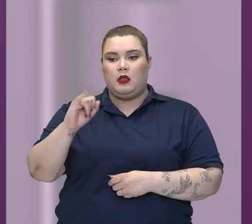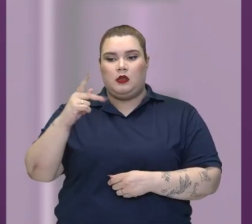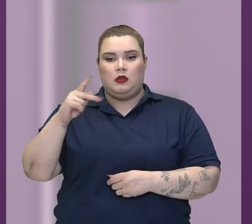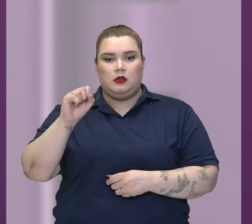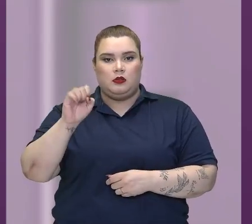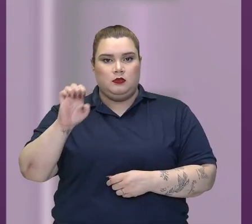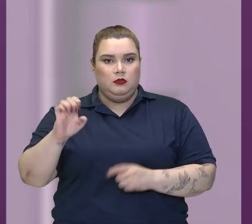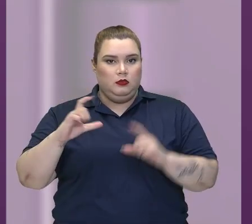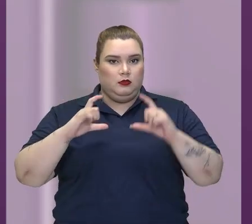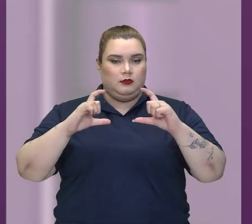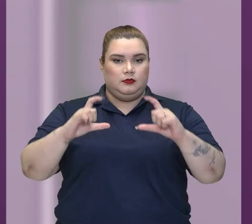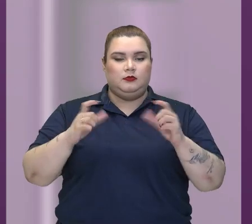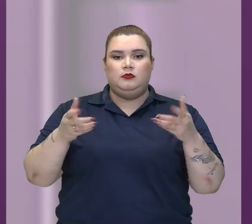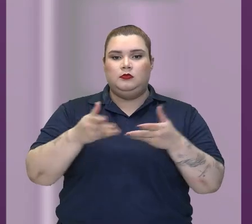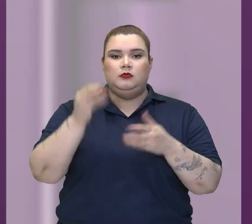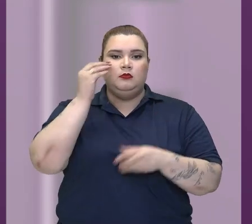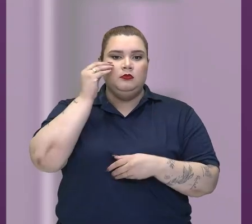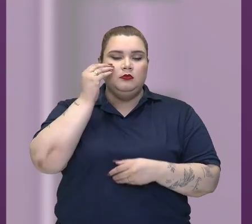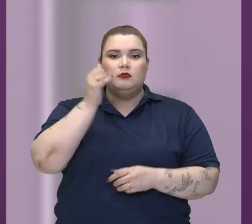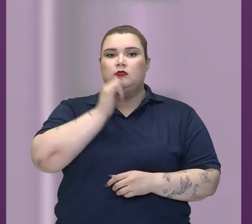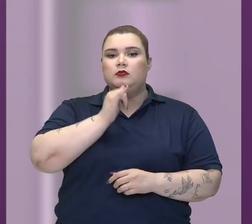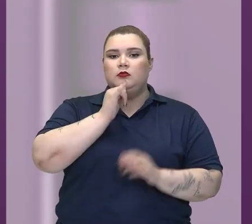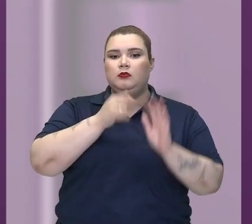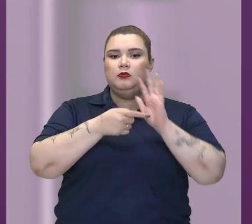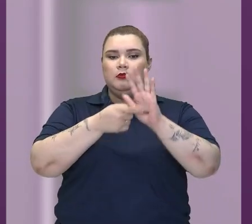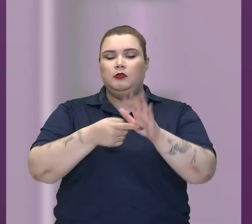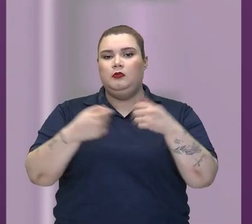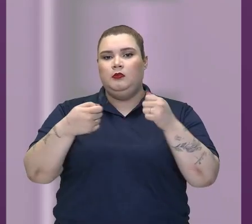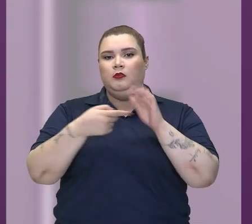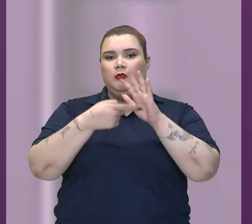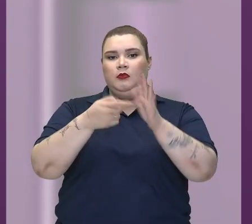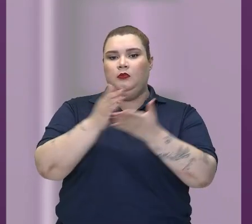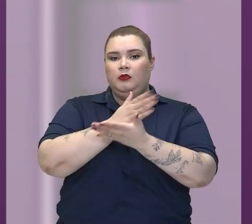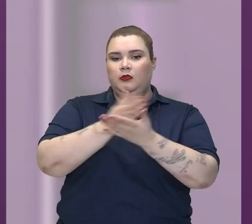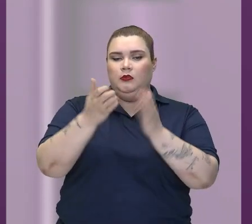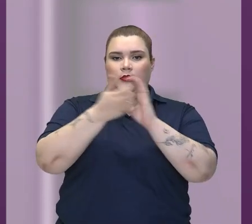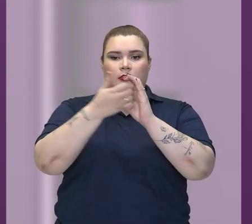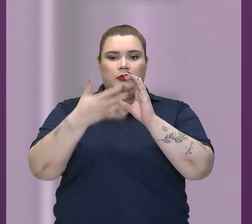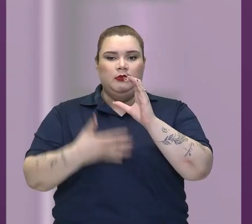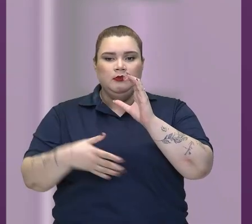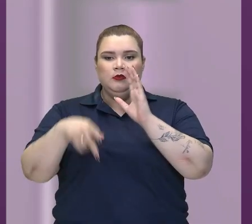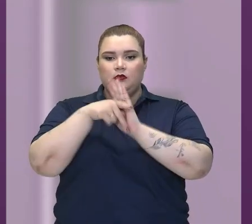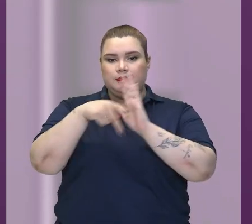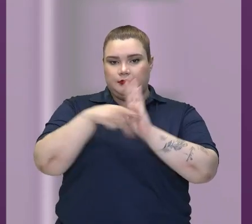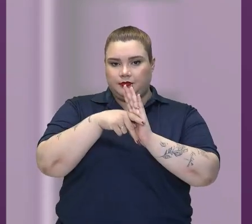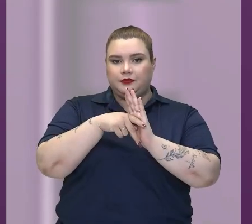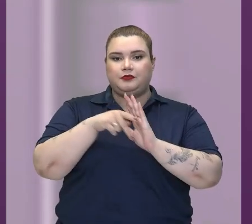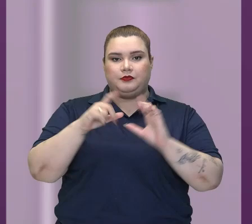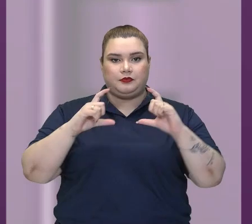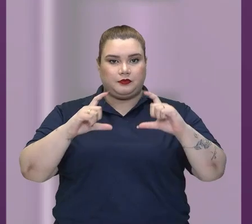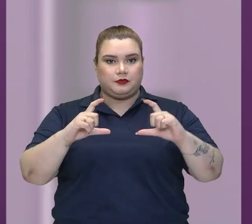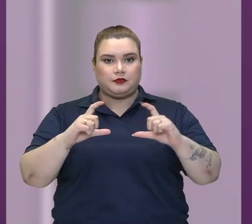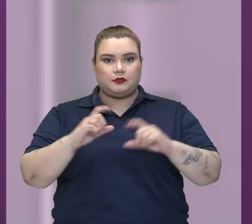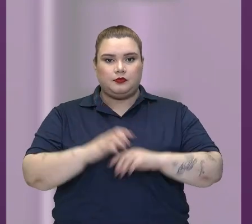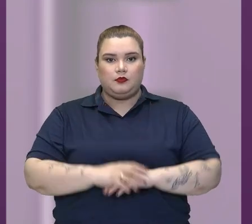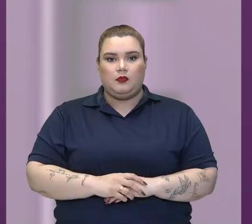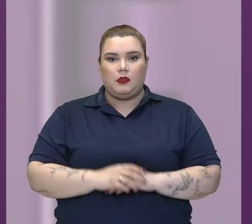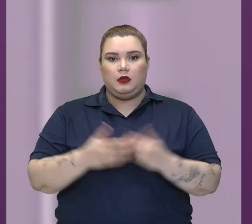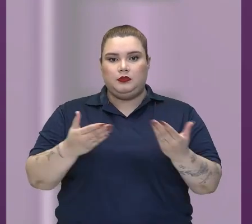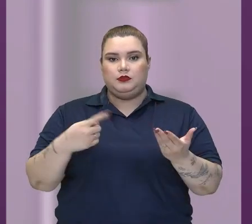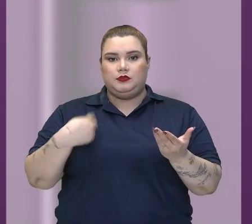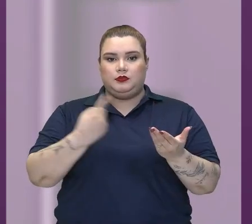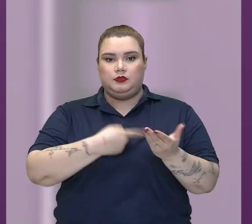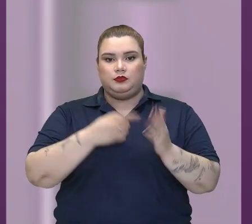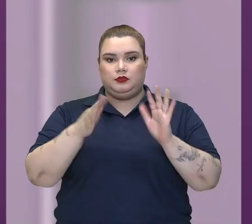um exemplo, né? Porque nós precisamos determinar alguns elementos da elipse, né? Então, nós já vimos